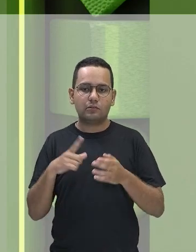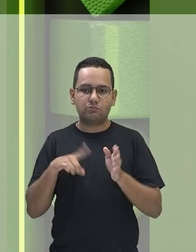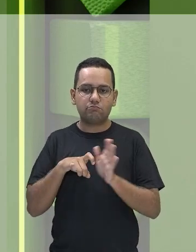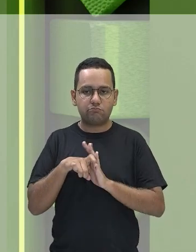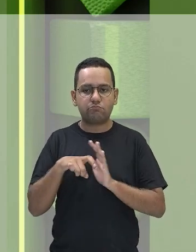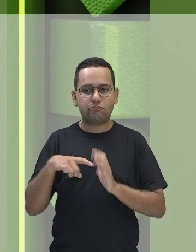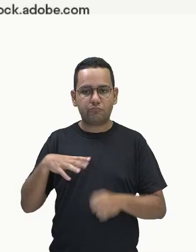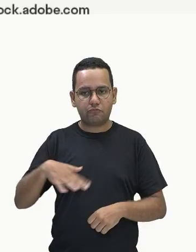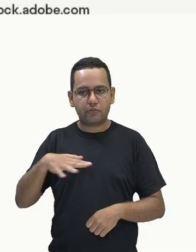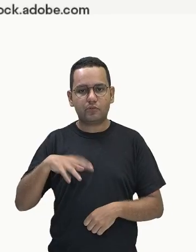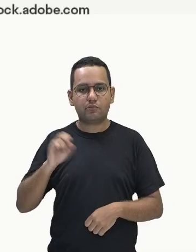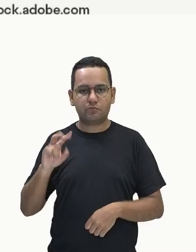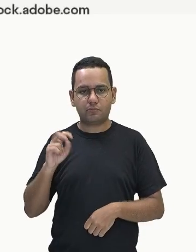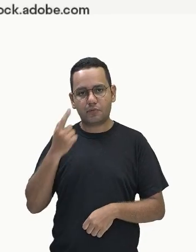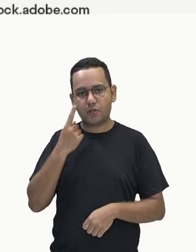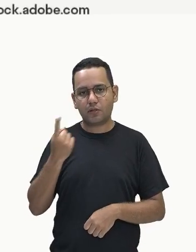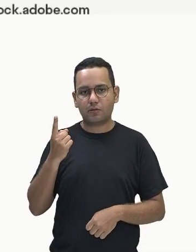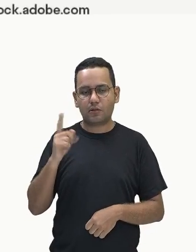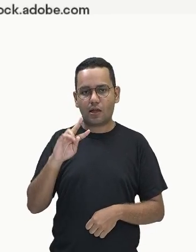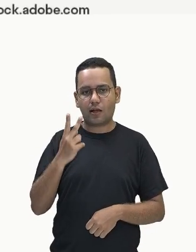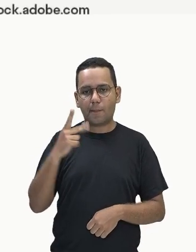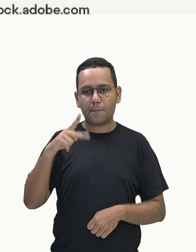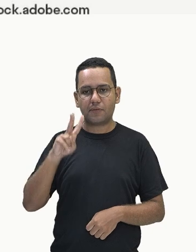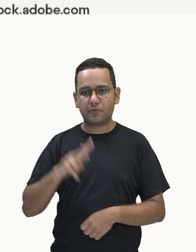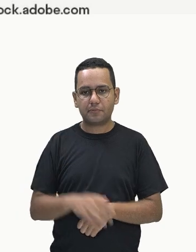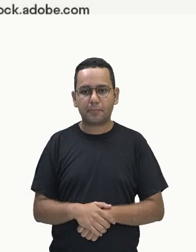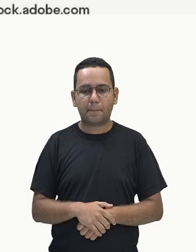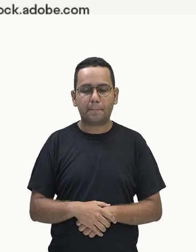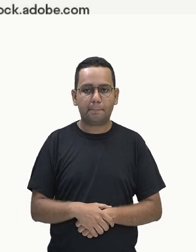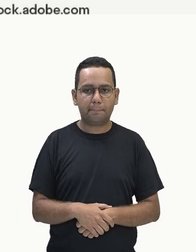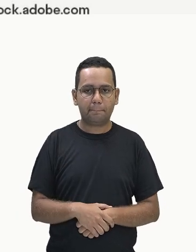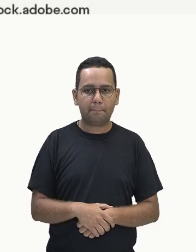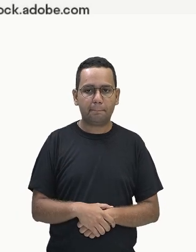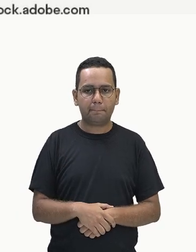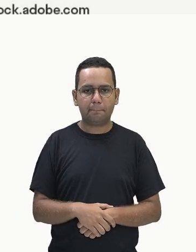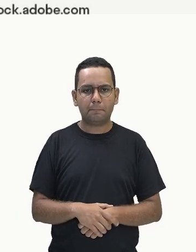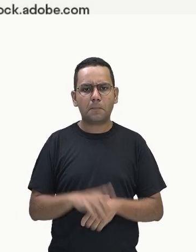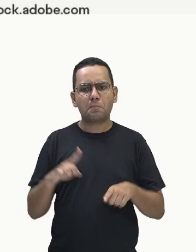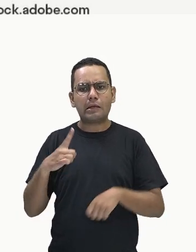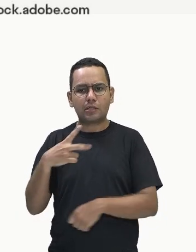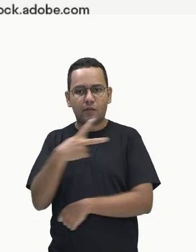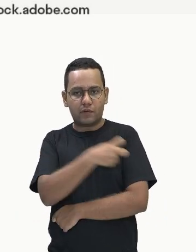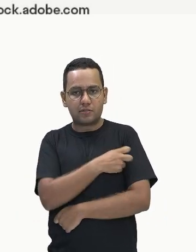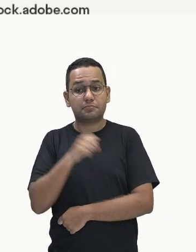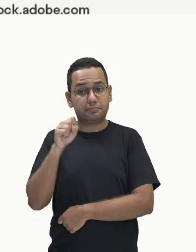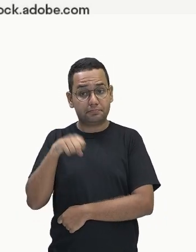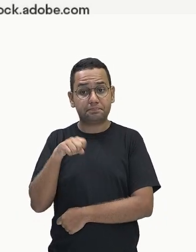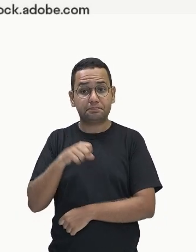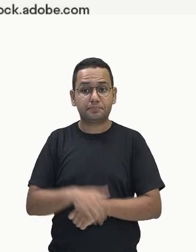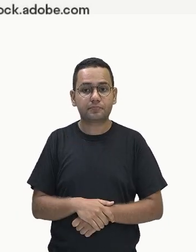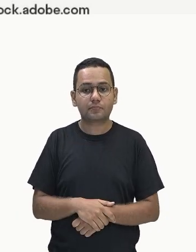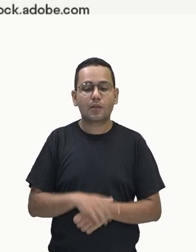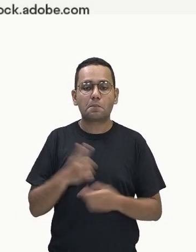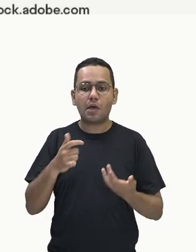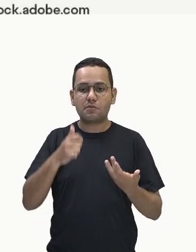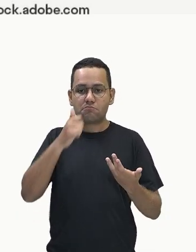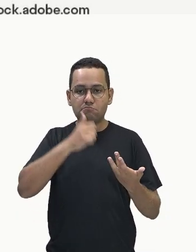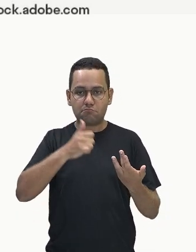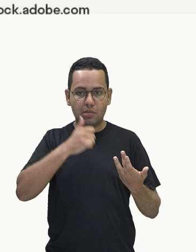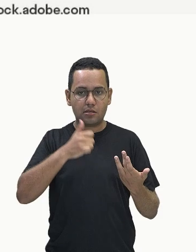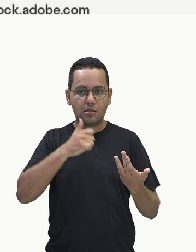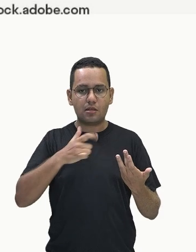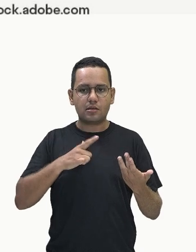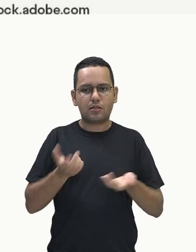grupo, papiloma vírus humano. Tá bom? Existe vacina que é aplicado nas mulheres desde a fase